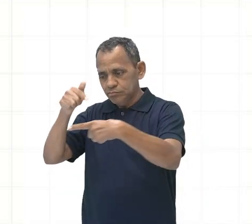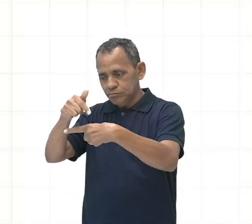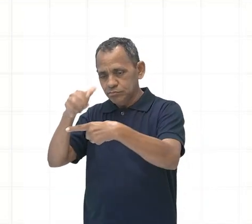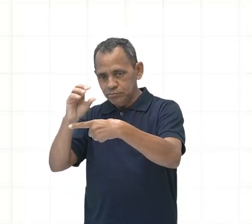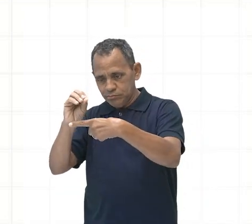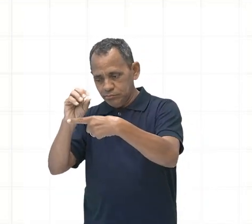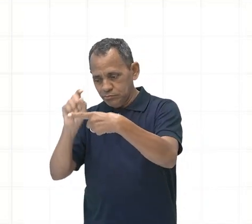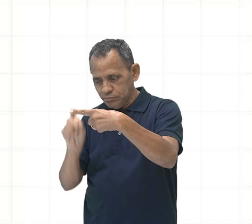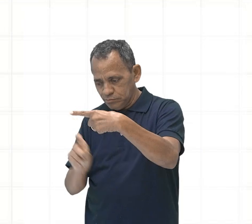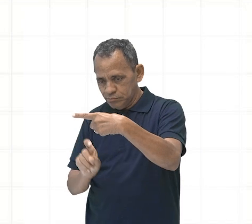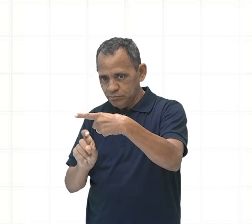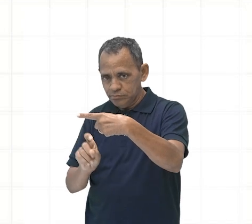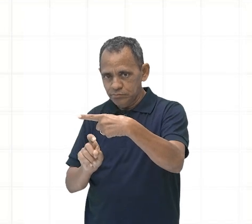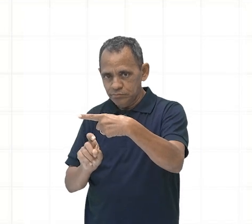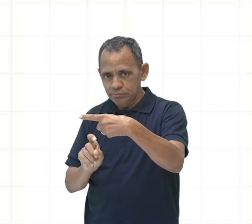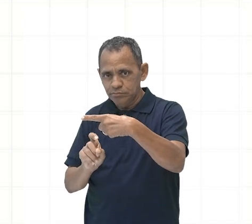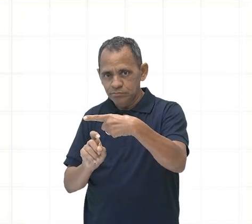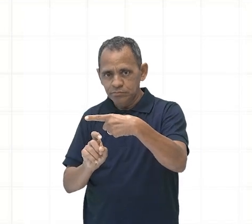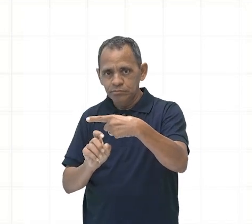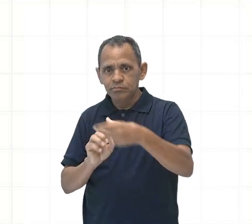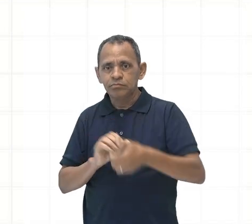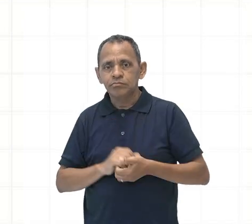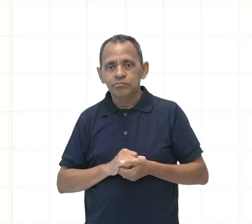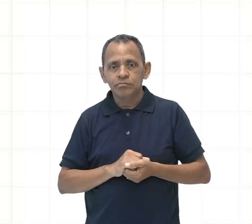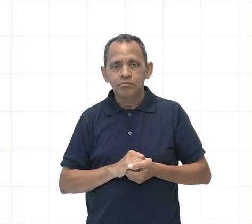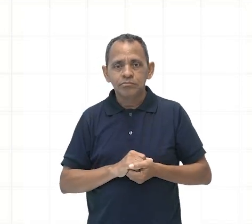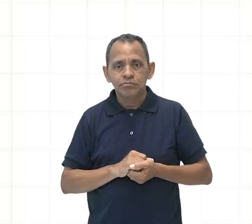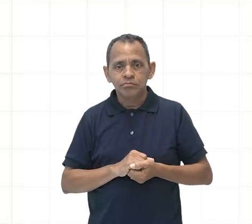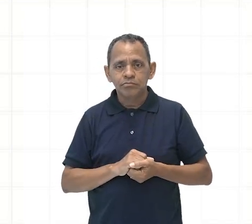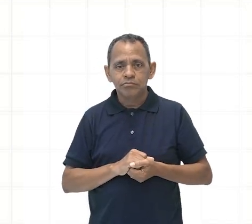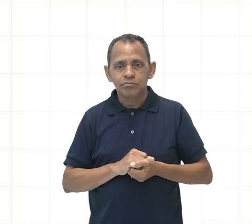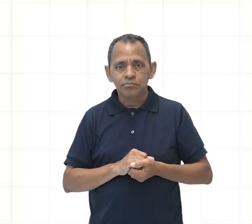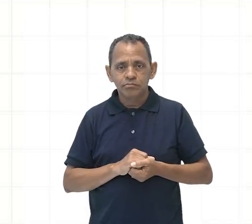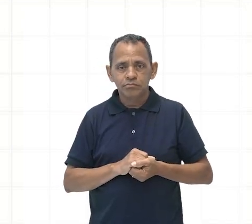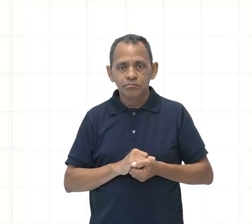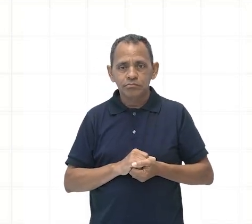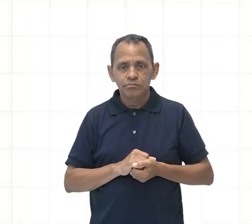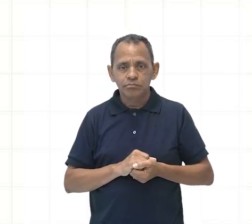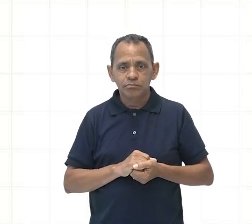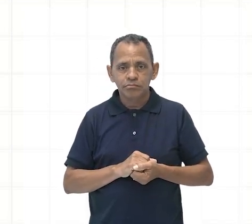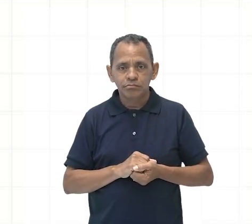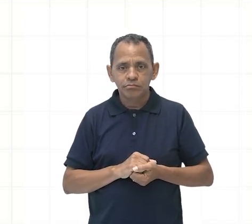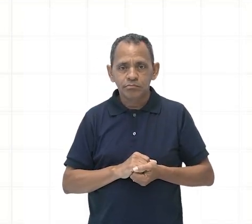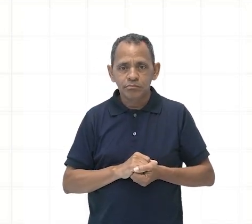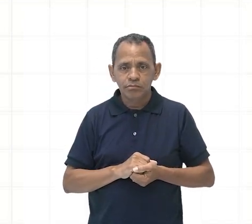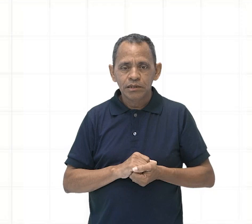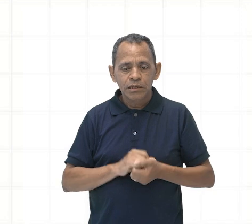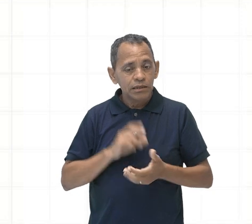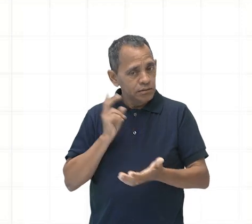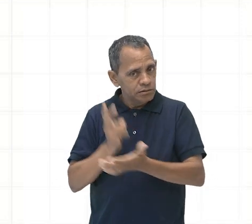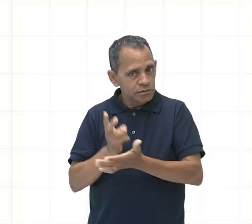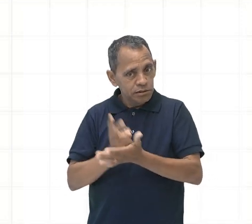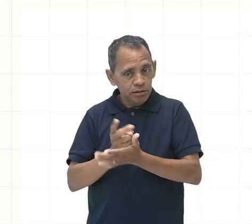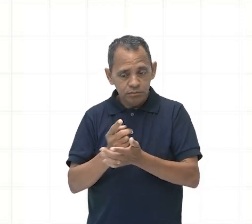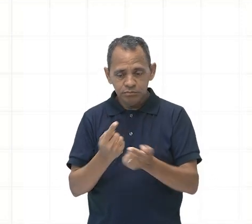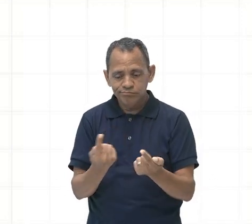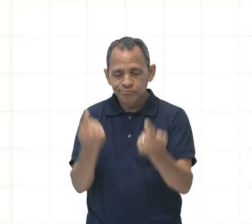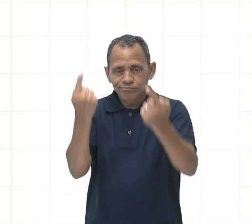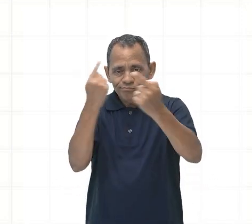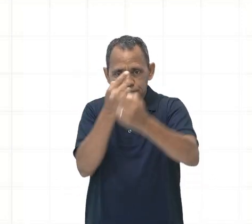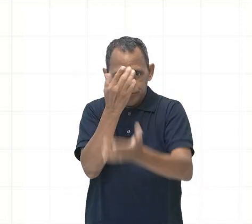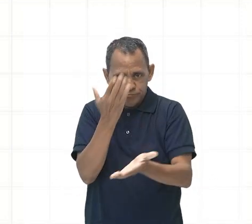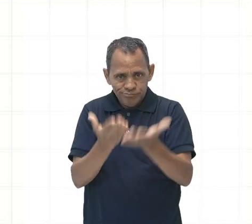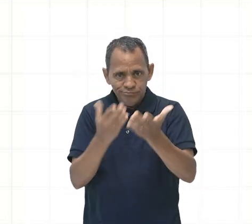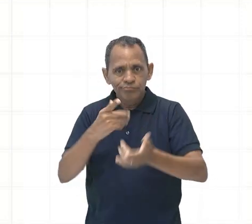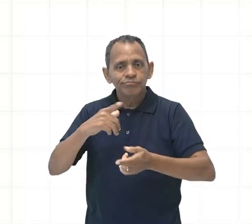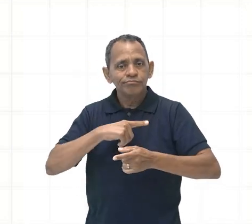para x. É isso que nós queremos? Claro que não. Porque toda vez que é inversamente proporcional,